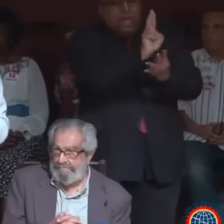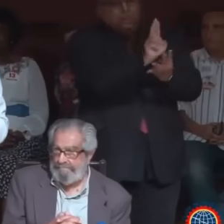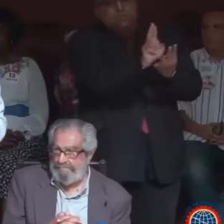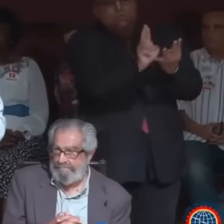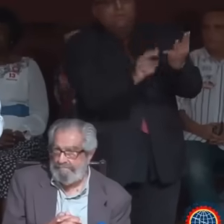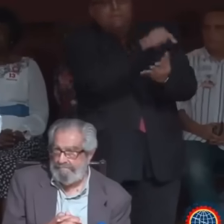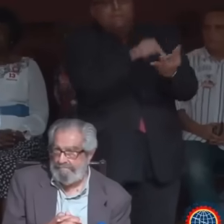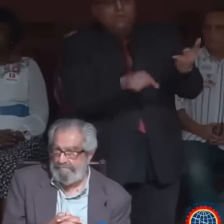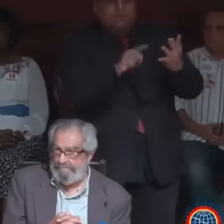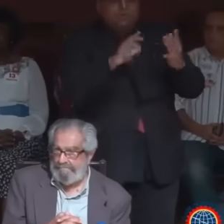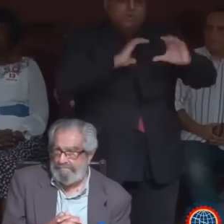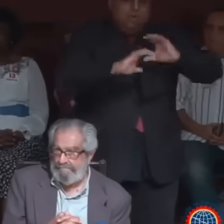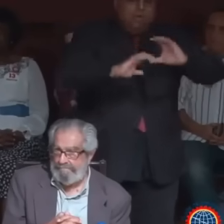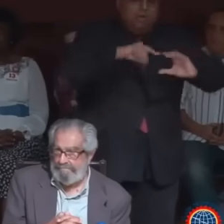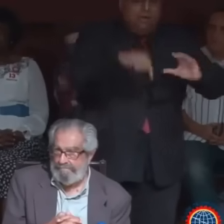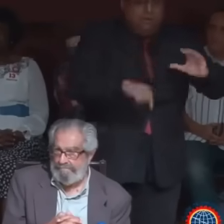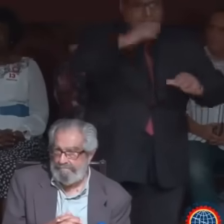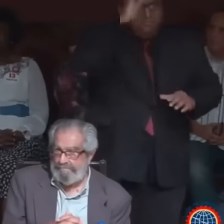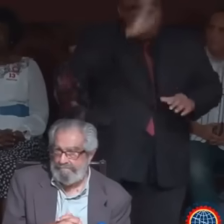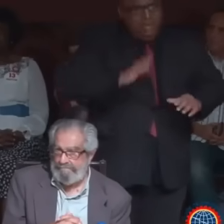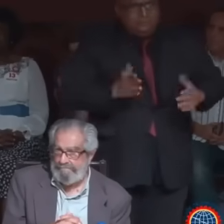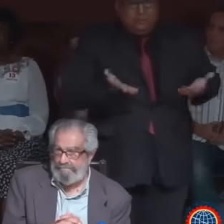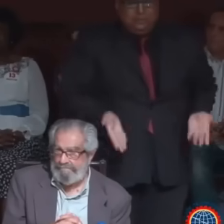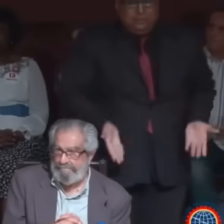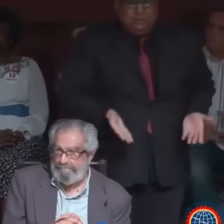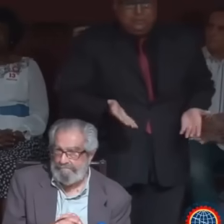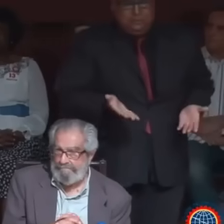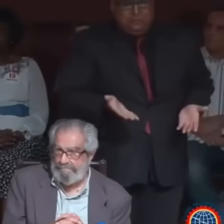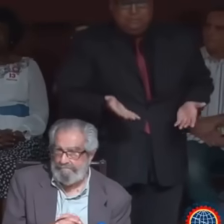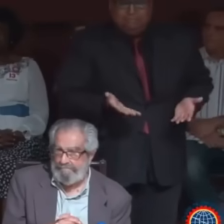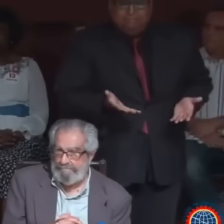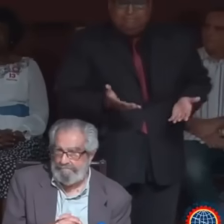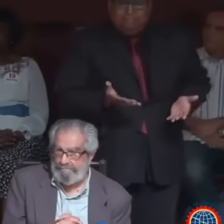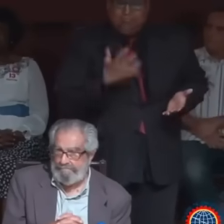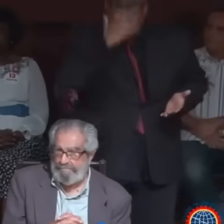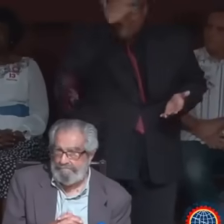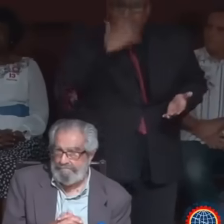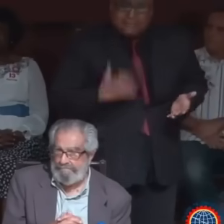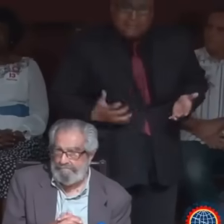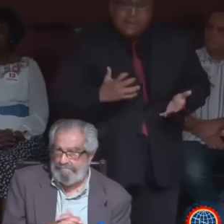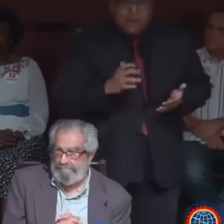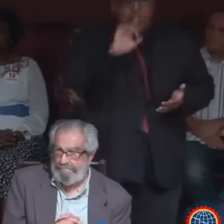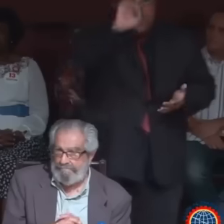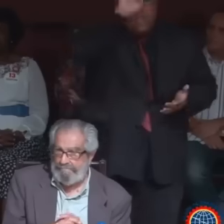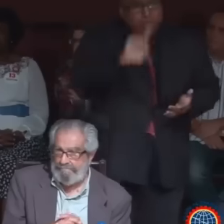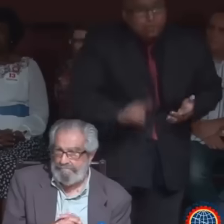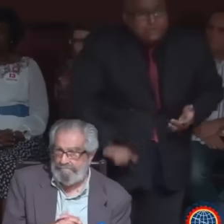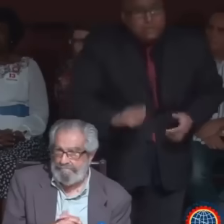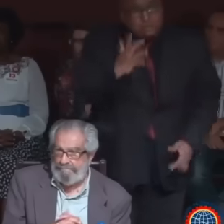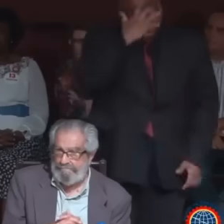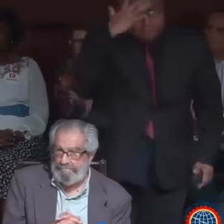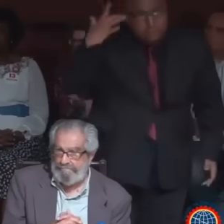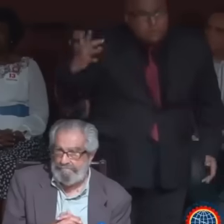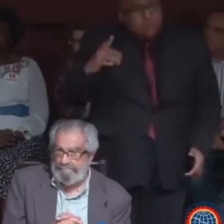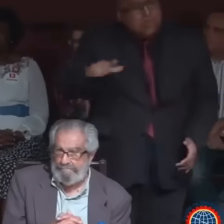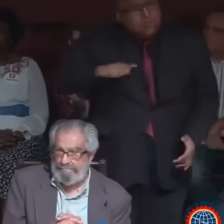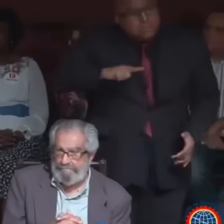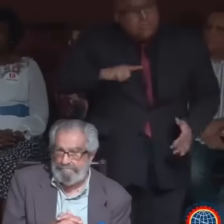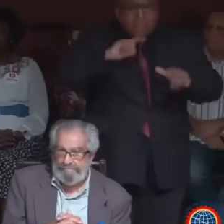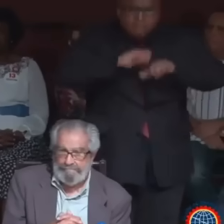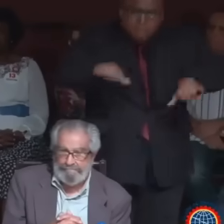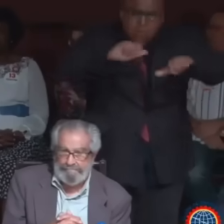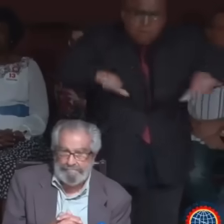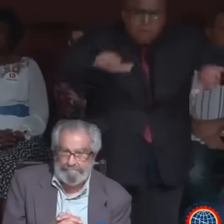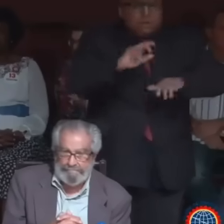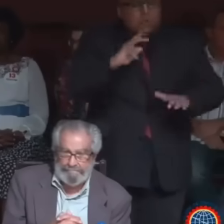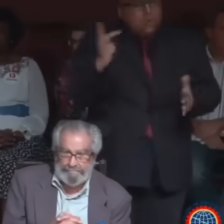mais do que isso, que tem a mesma visão de mundo, que é um direito delas ter. O que é errado é estar